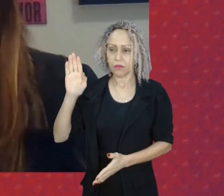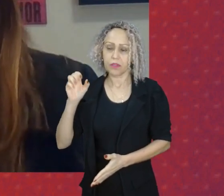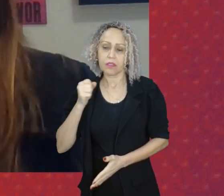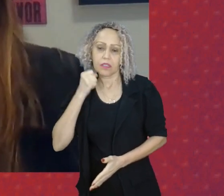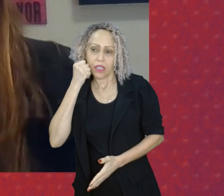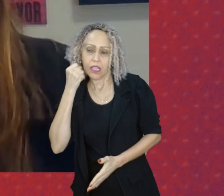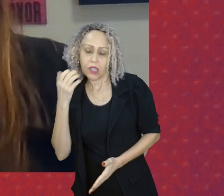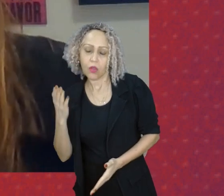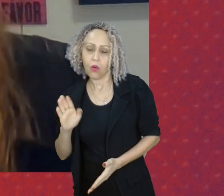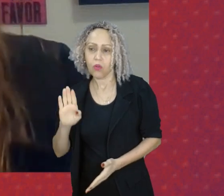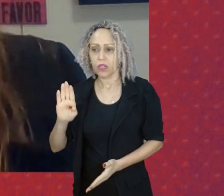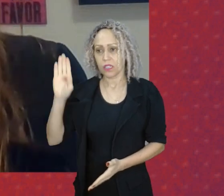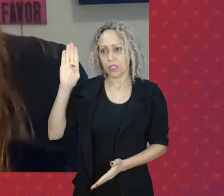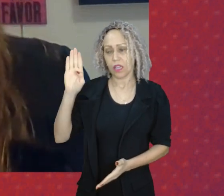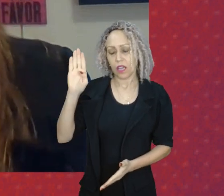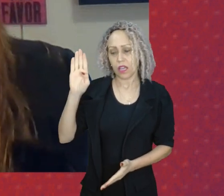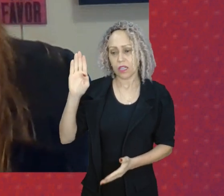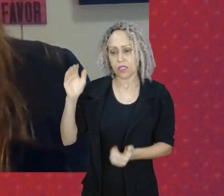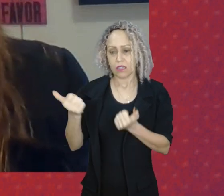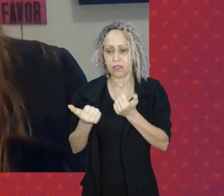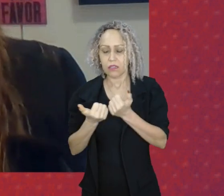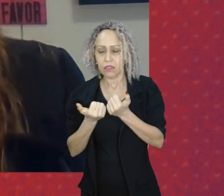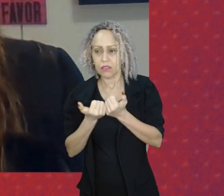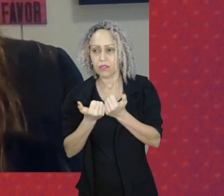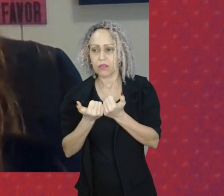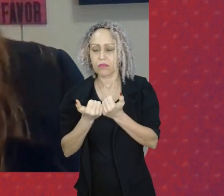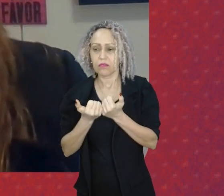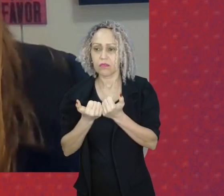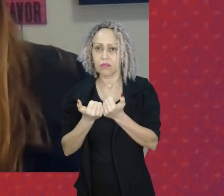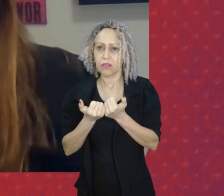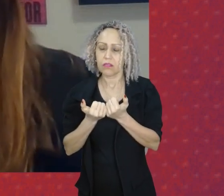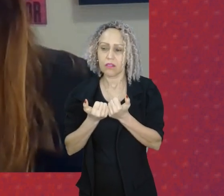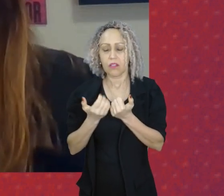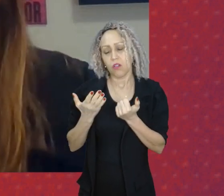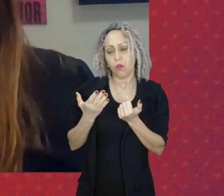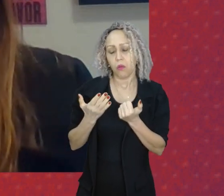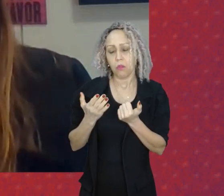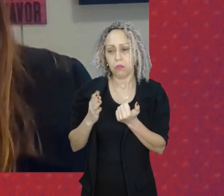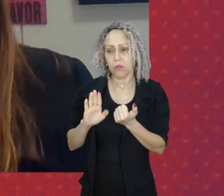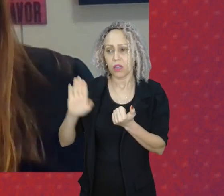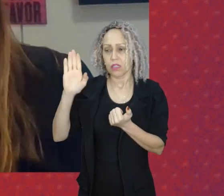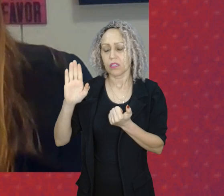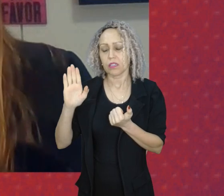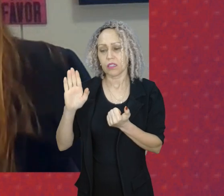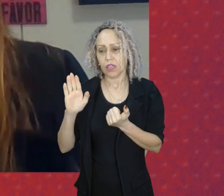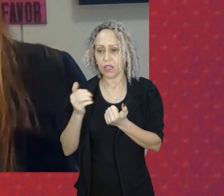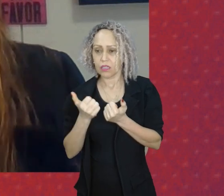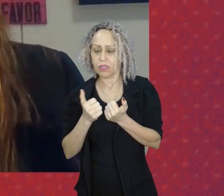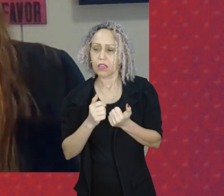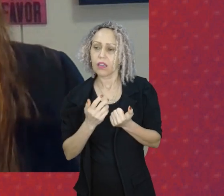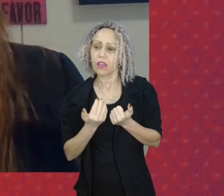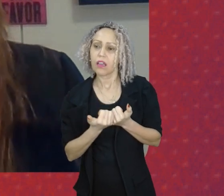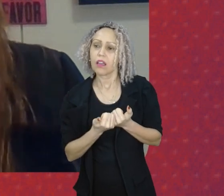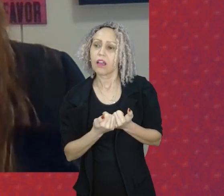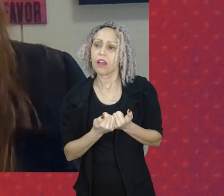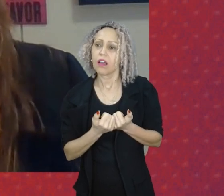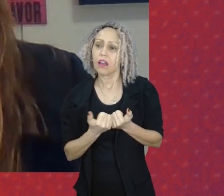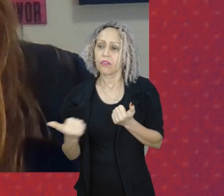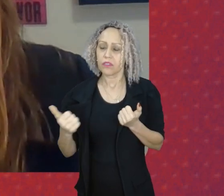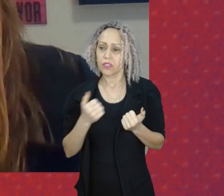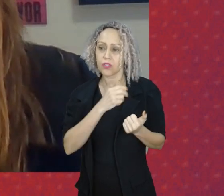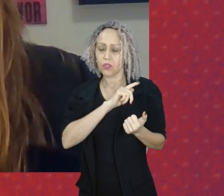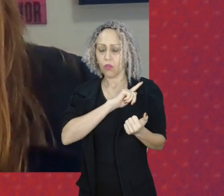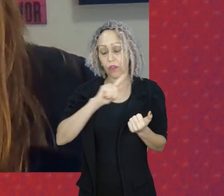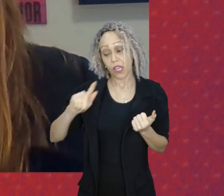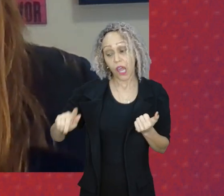para candidata a suplente de senador ou para candidata a vice-governadora. Então, existem algumas